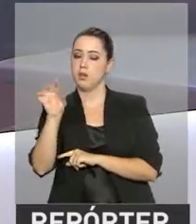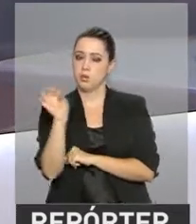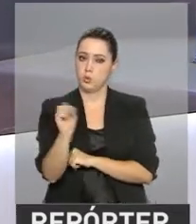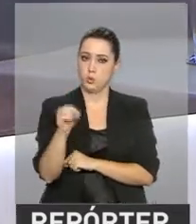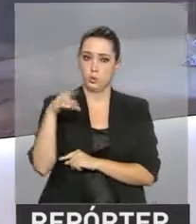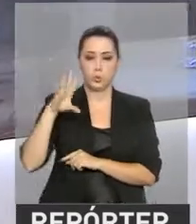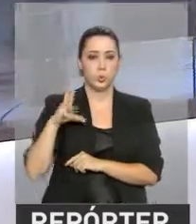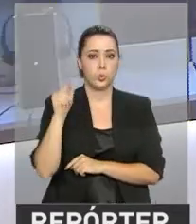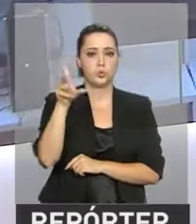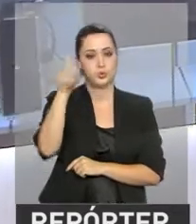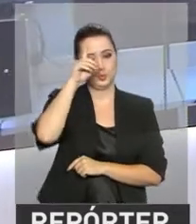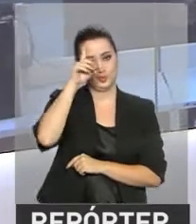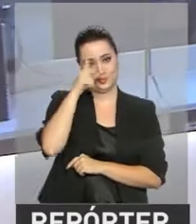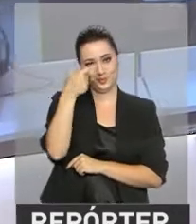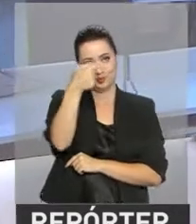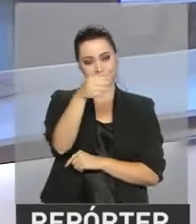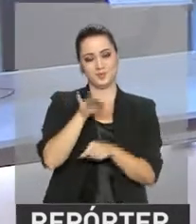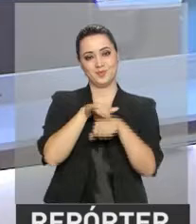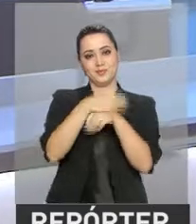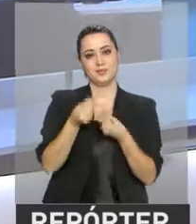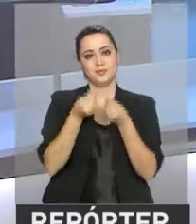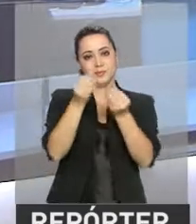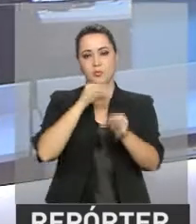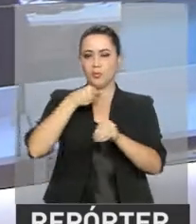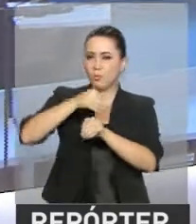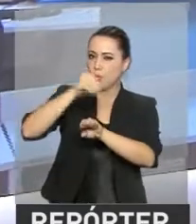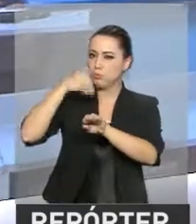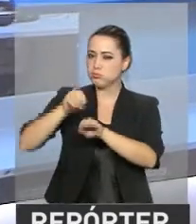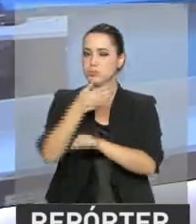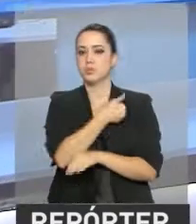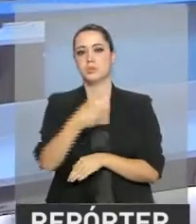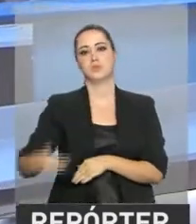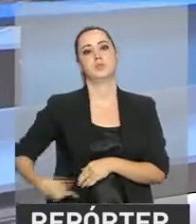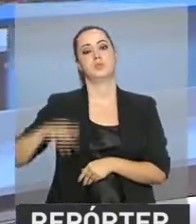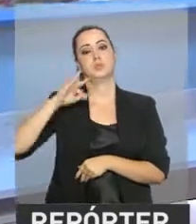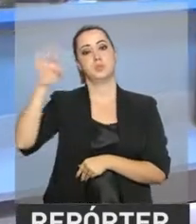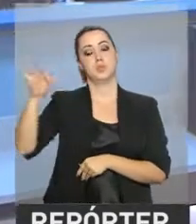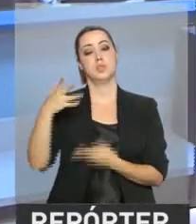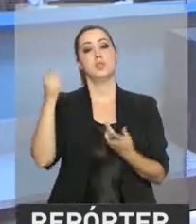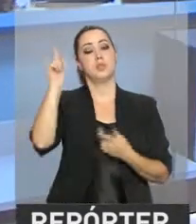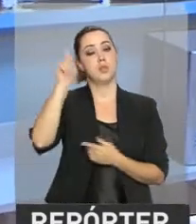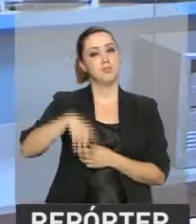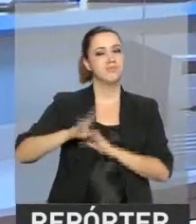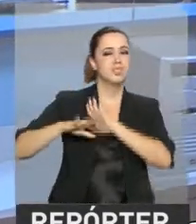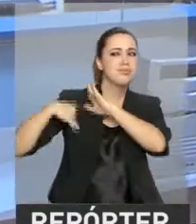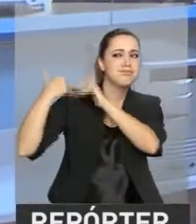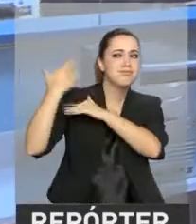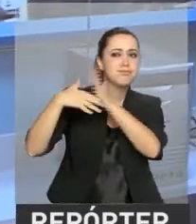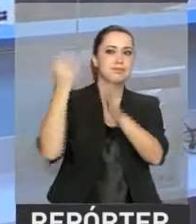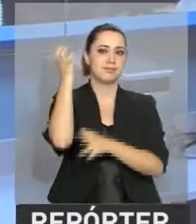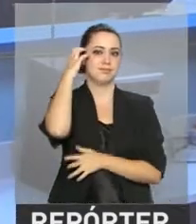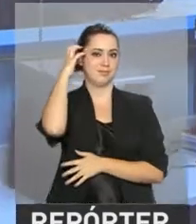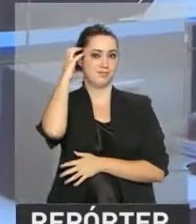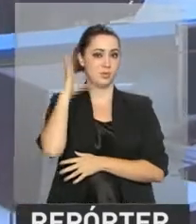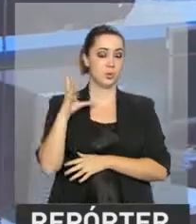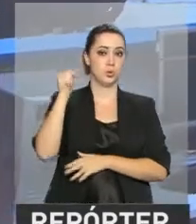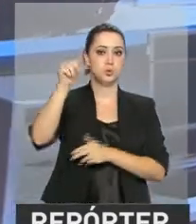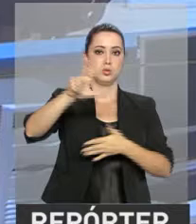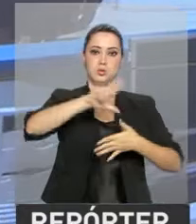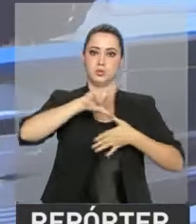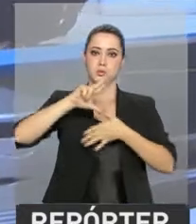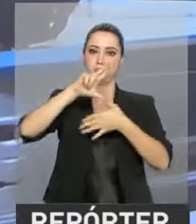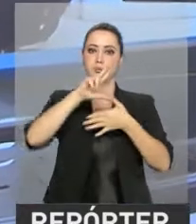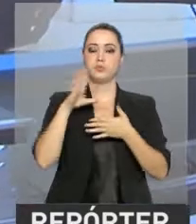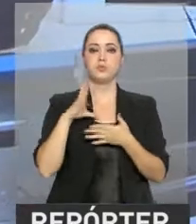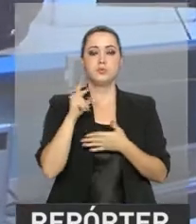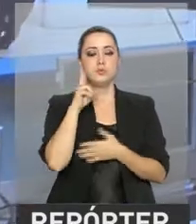às sete da noite eles levam até você as notícias do governo federal a voz do brasil é o mais antigo programa de rádio de todo o hemisfério sul